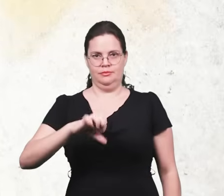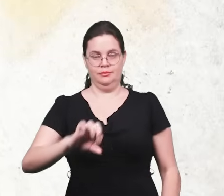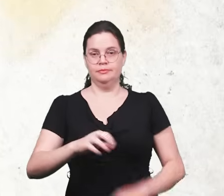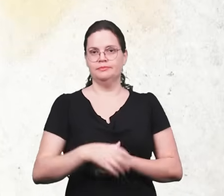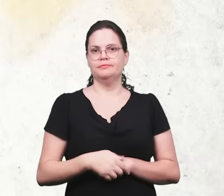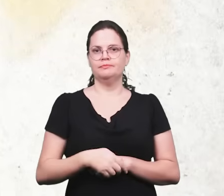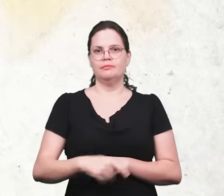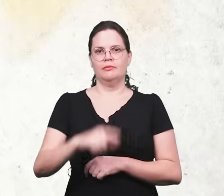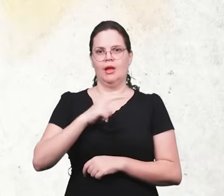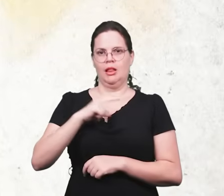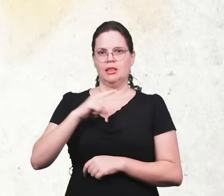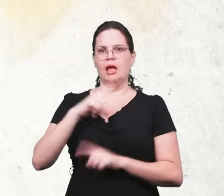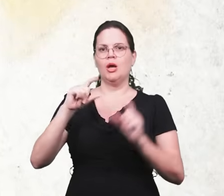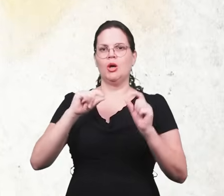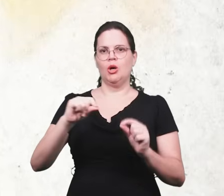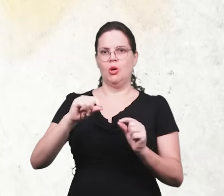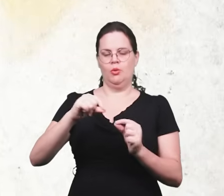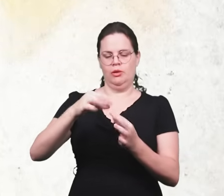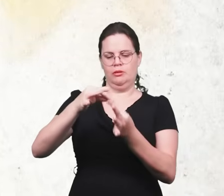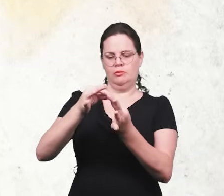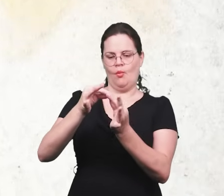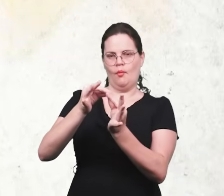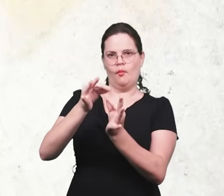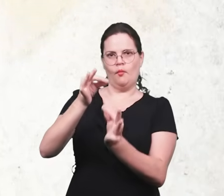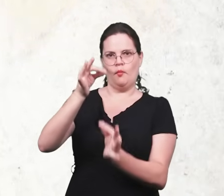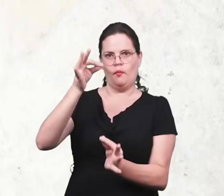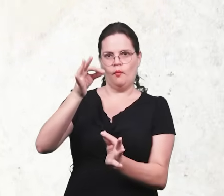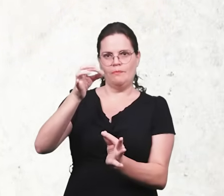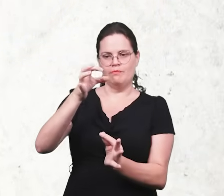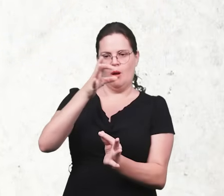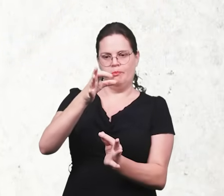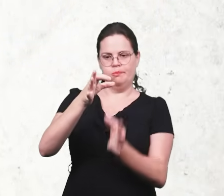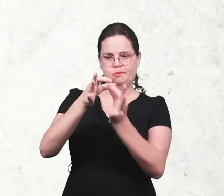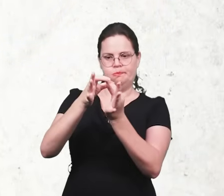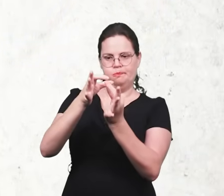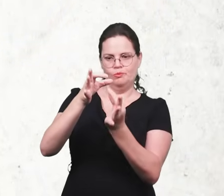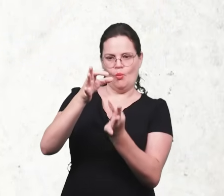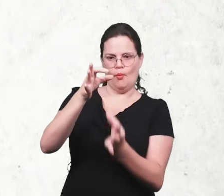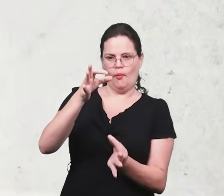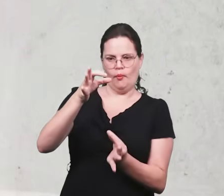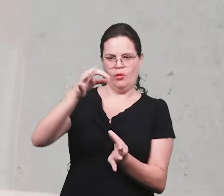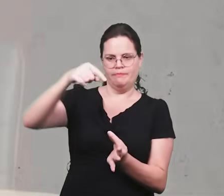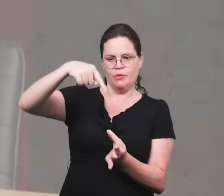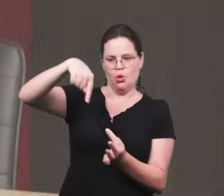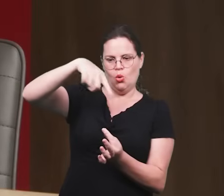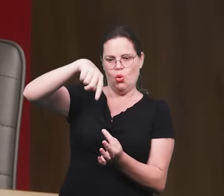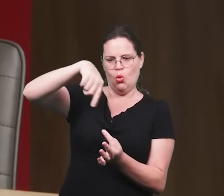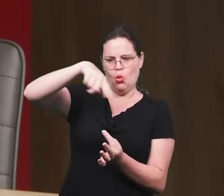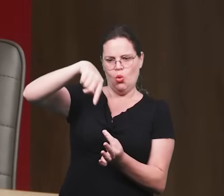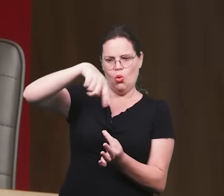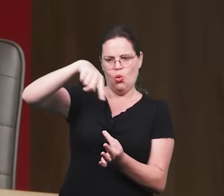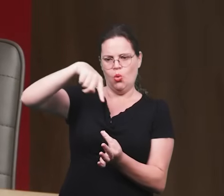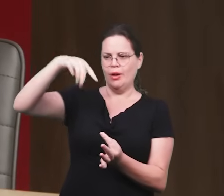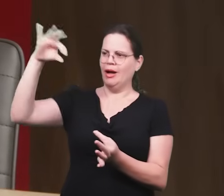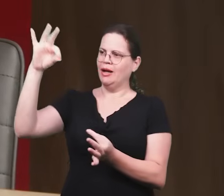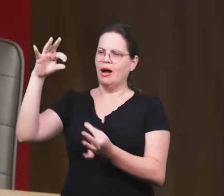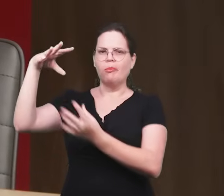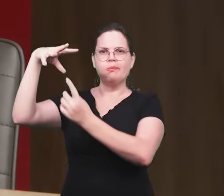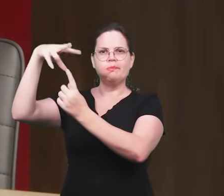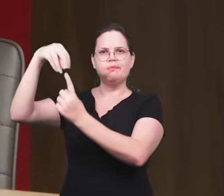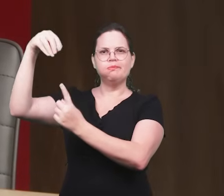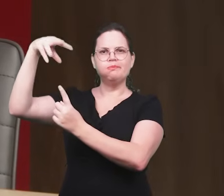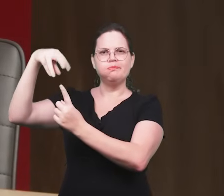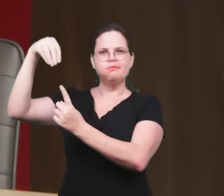as mãos ao fuso e as palmas das mãos pegam na roca. Nós vamos iniciar pela